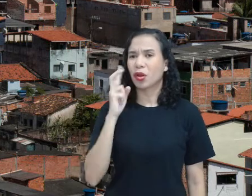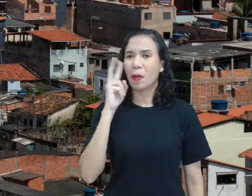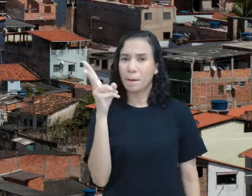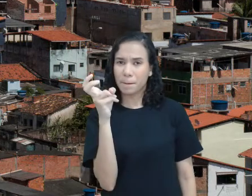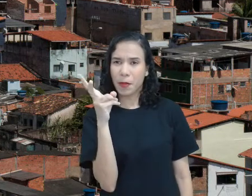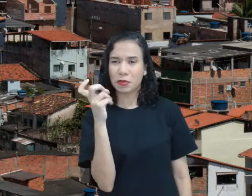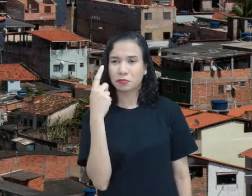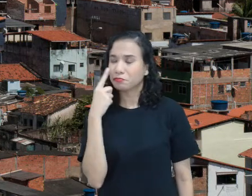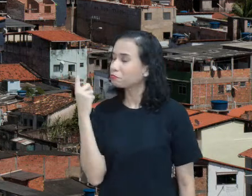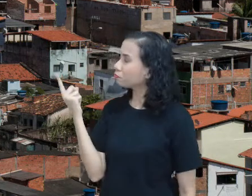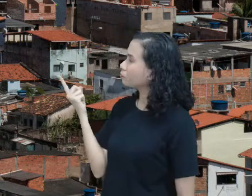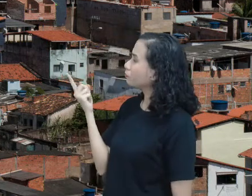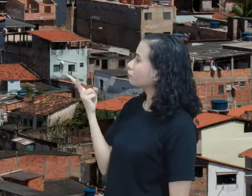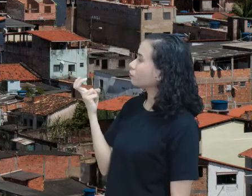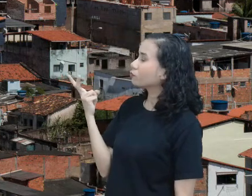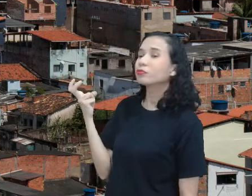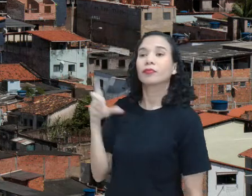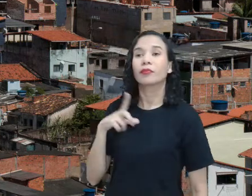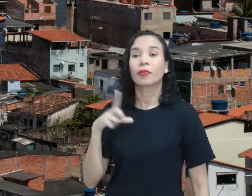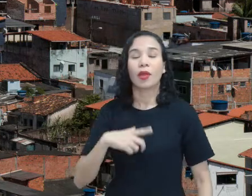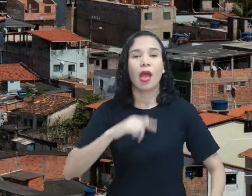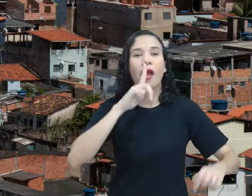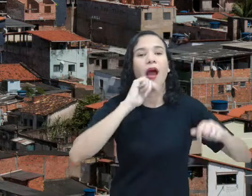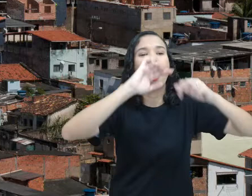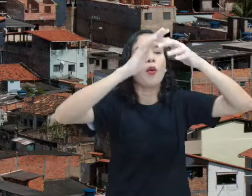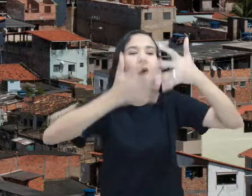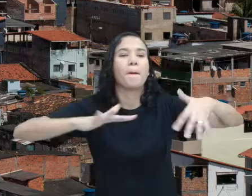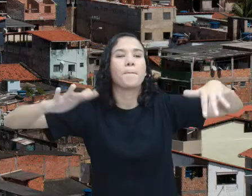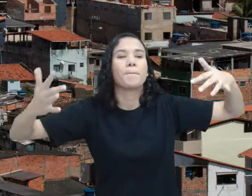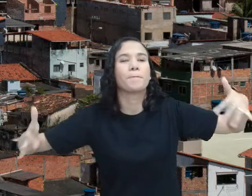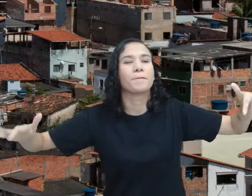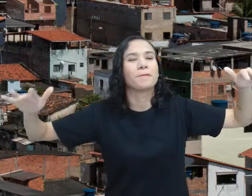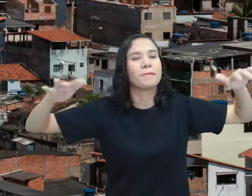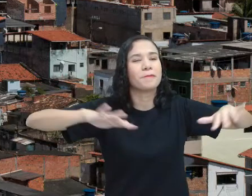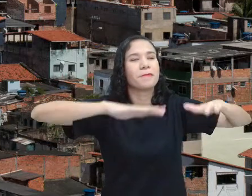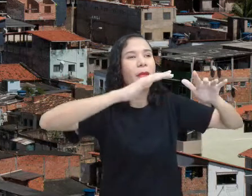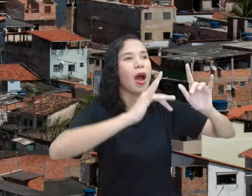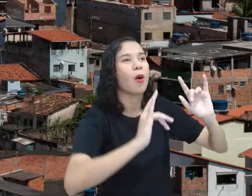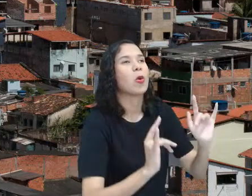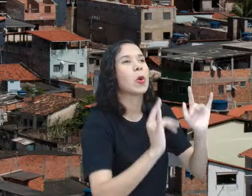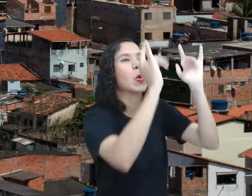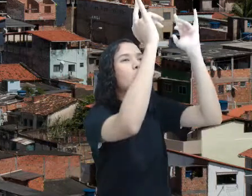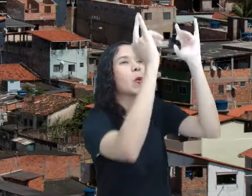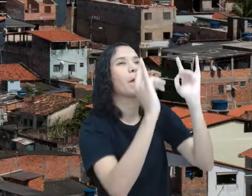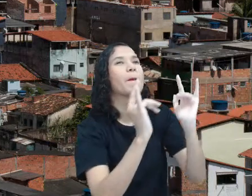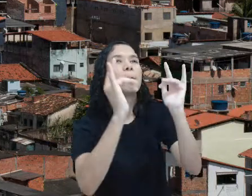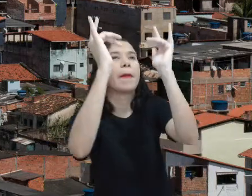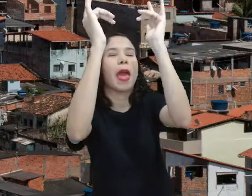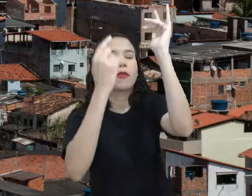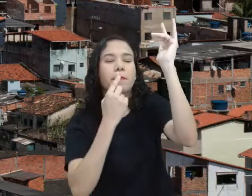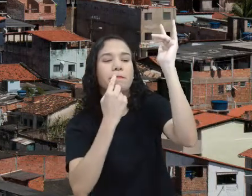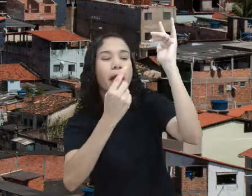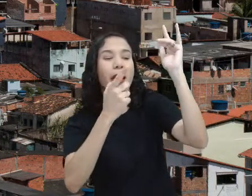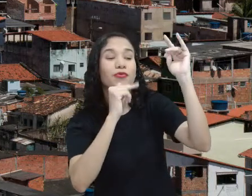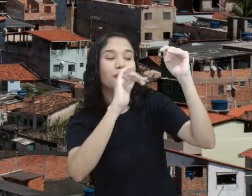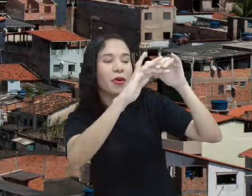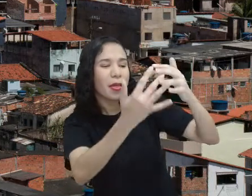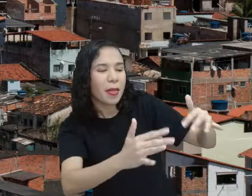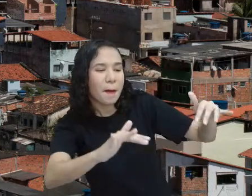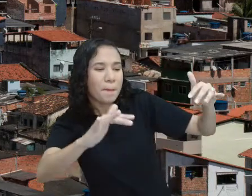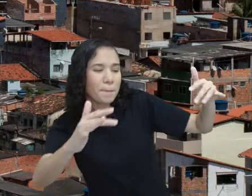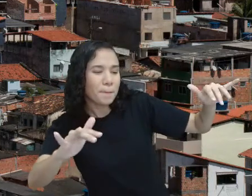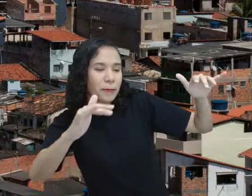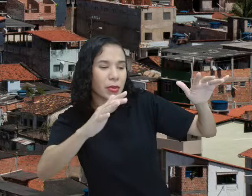identificam essa paisagem ali com o mar fundo, os prédios mais próximos da praia, né? Dá para perceber isso aí no segundo